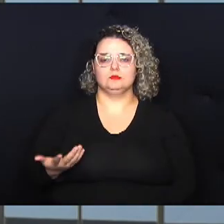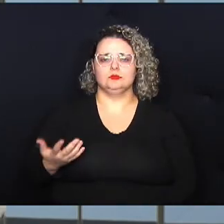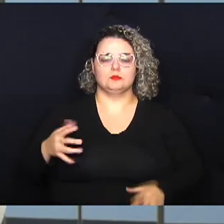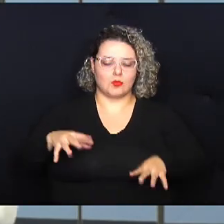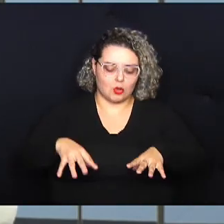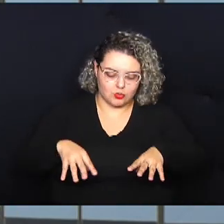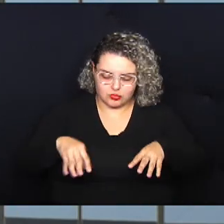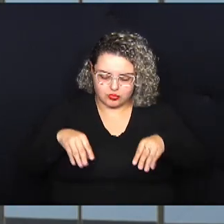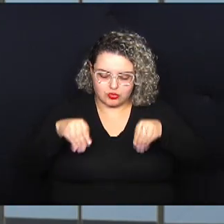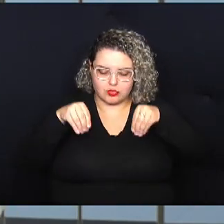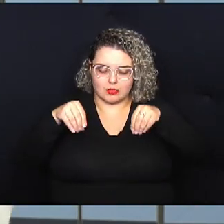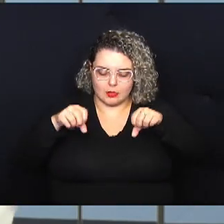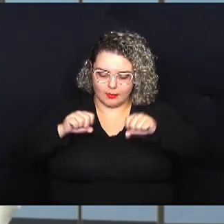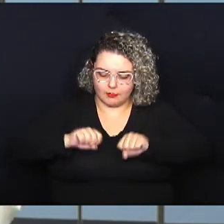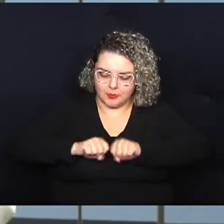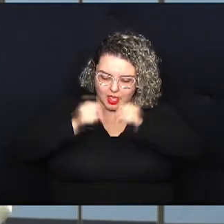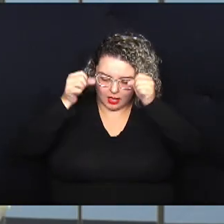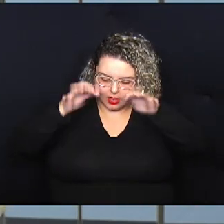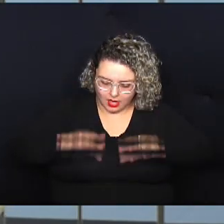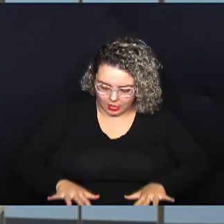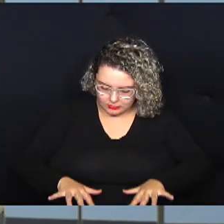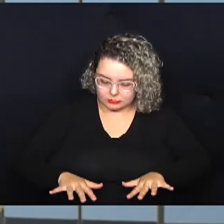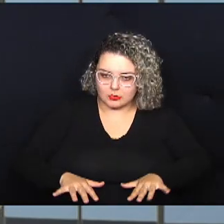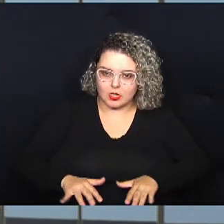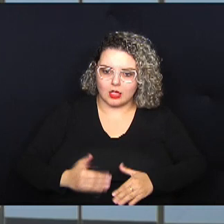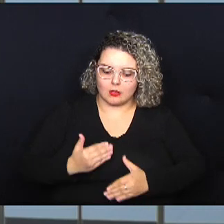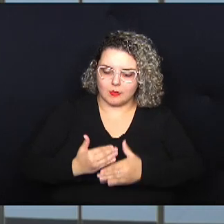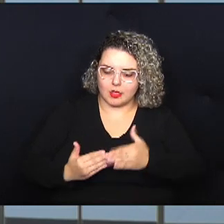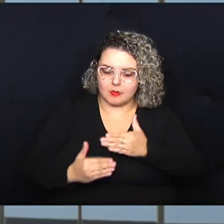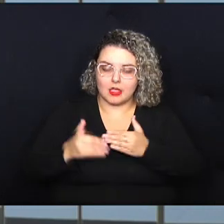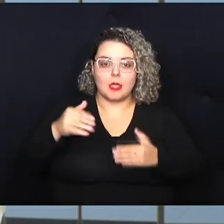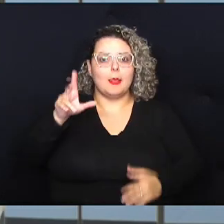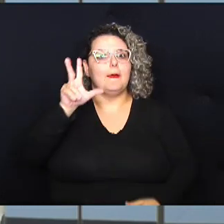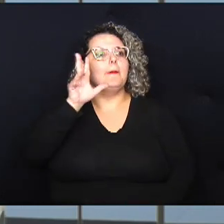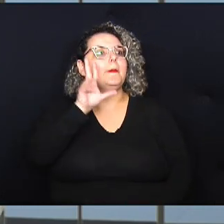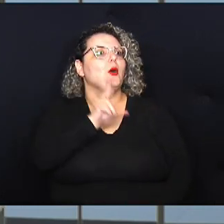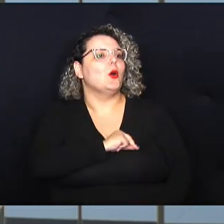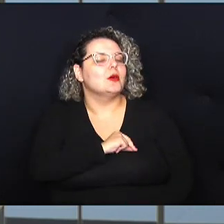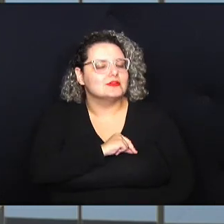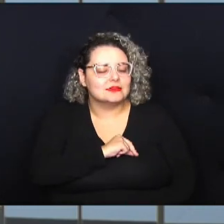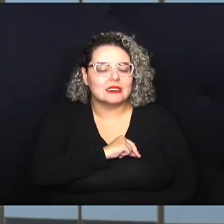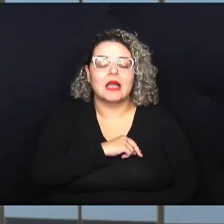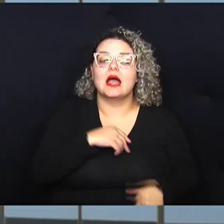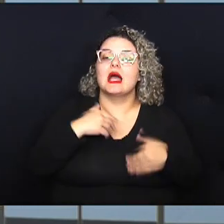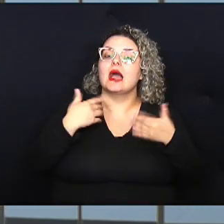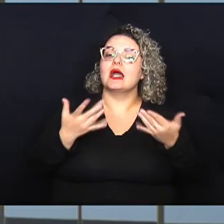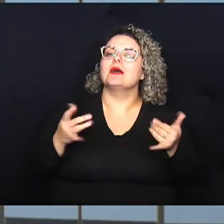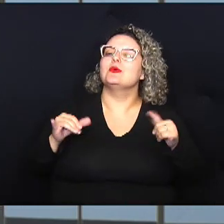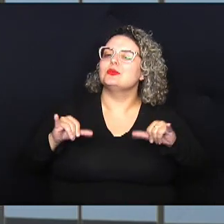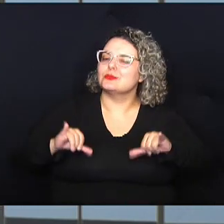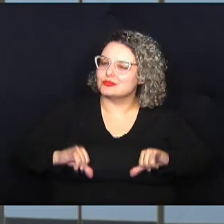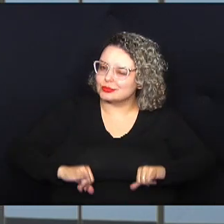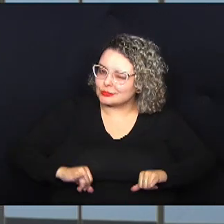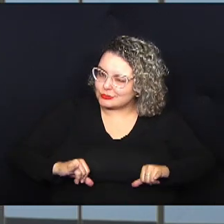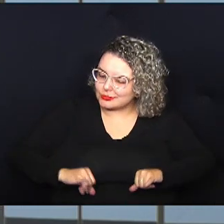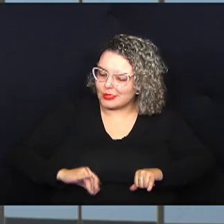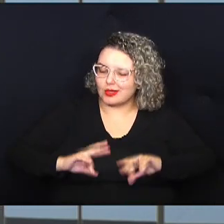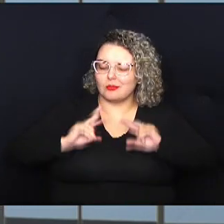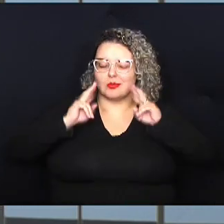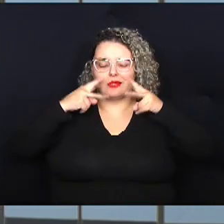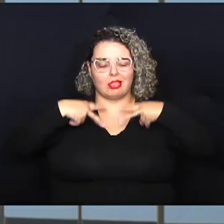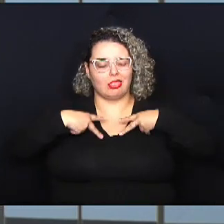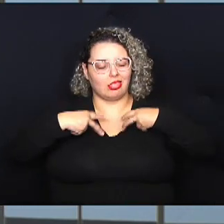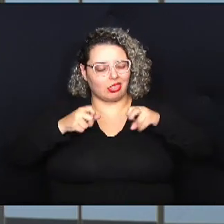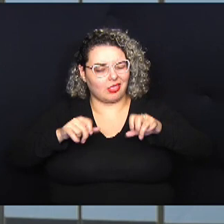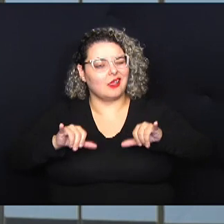tinha, quebrei tudo, vamos começar do zero. Entendeu? Menina, e aí vem a dor, porque o autoconhecimento, ele é